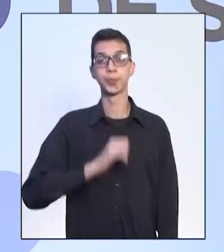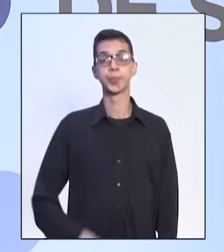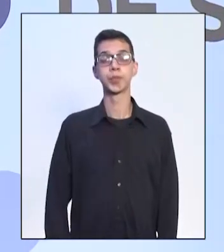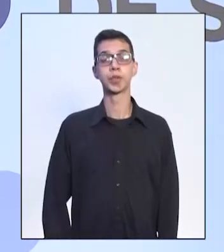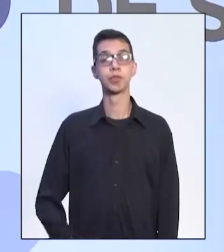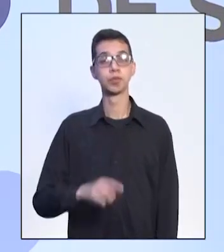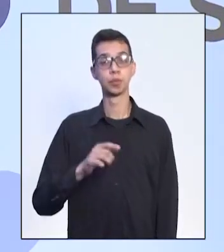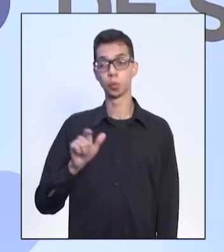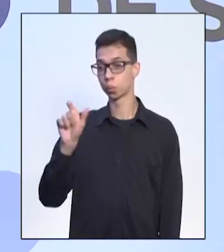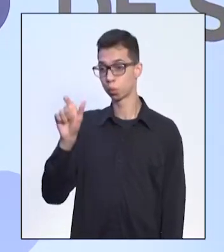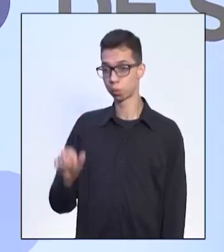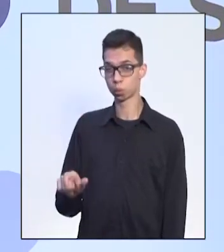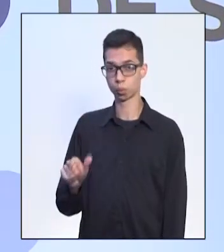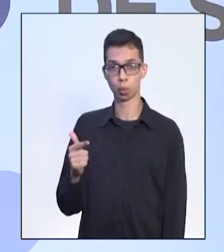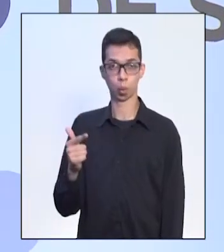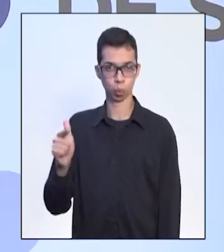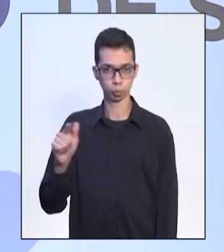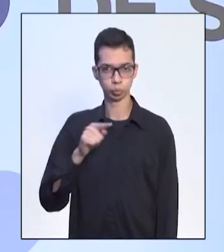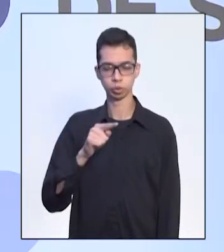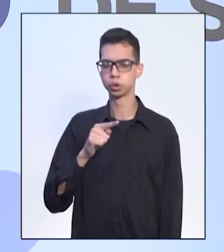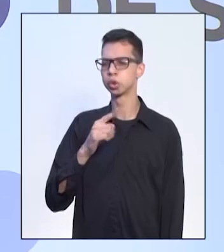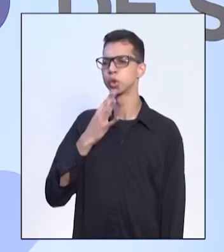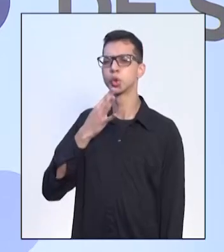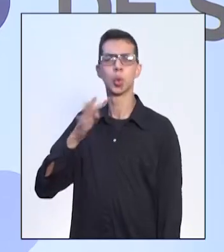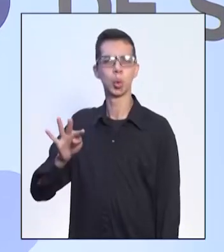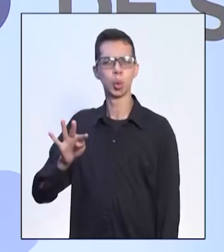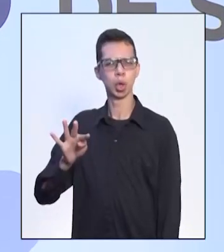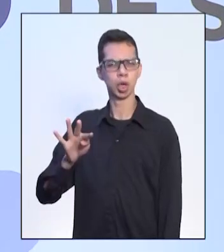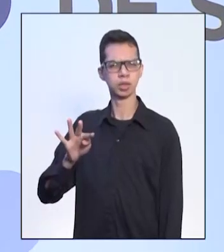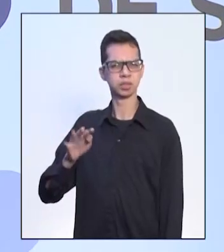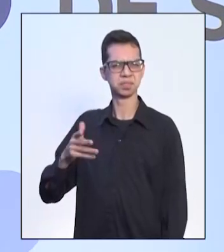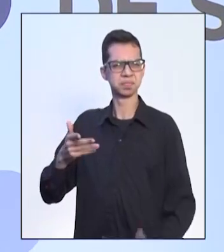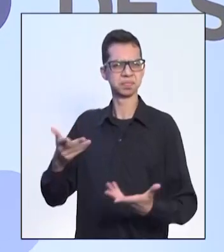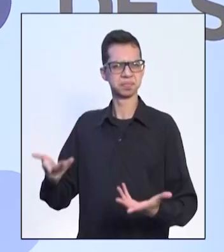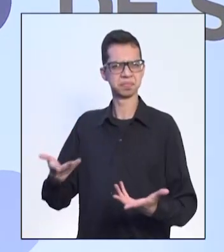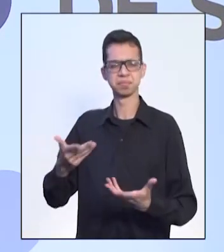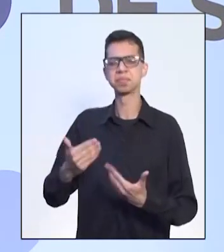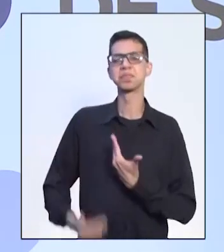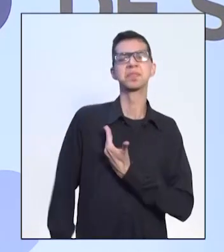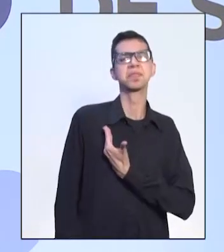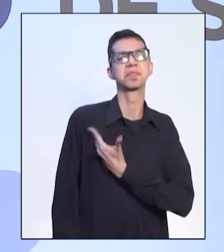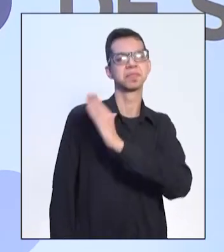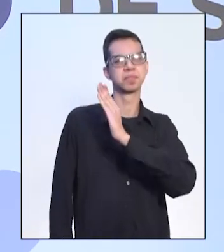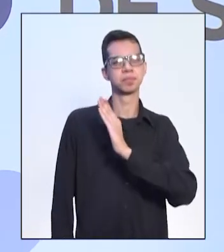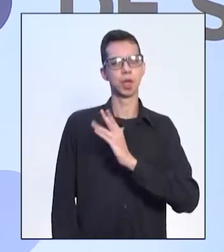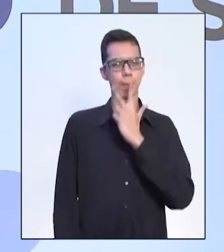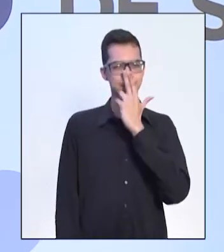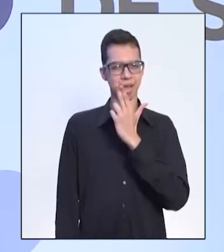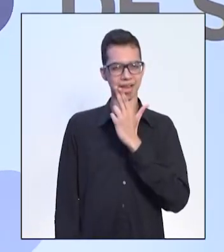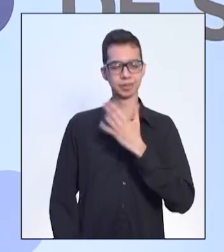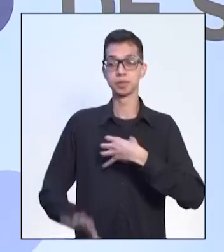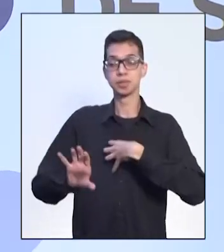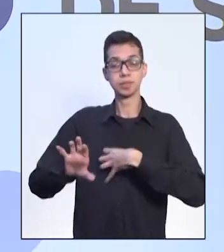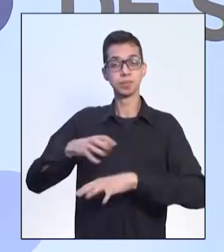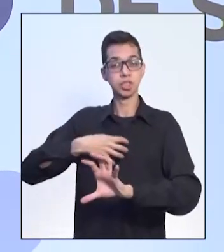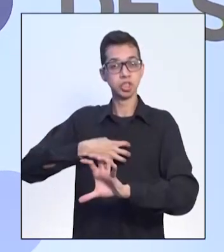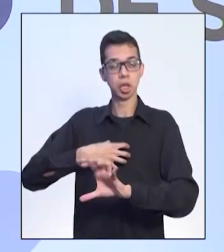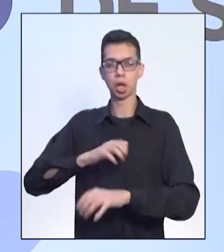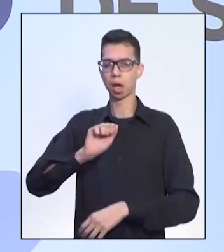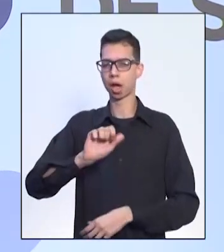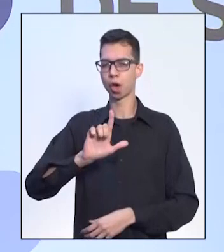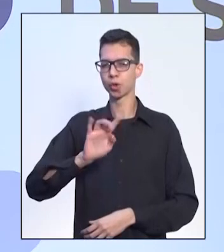o outro, não ser o outro. A alteridade significa se colocar quase como uma empatia, quase